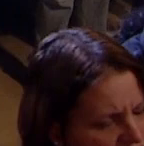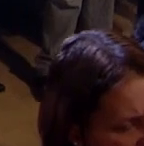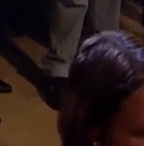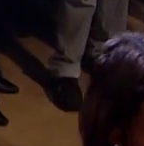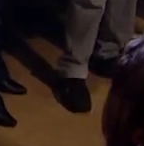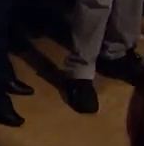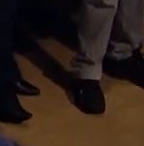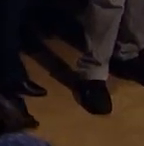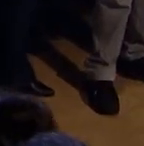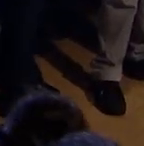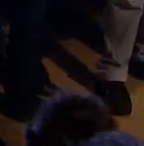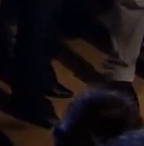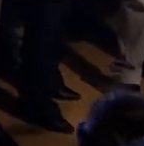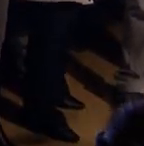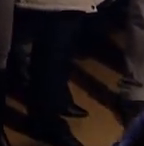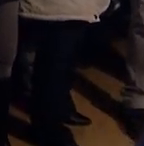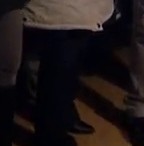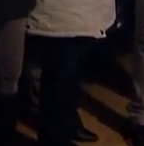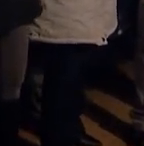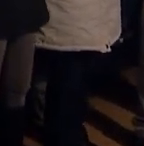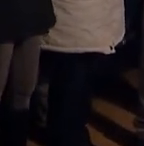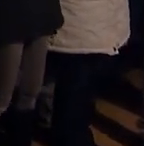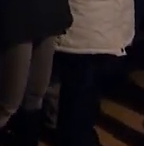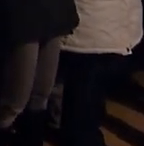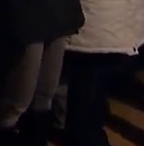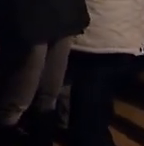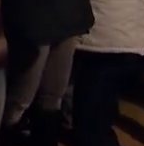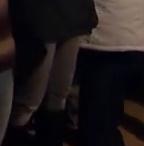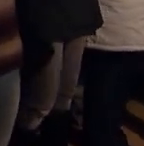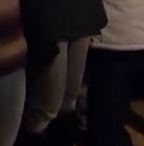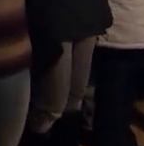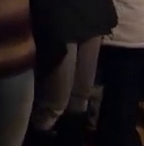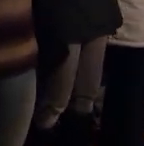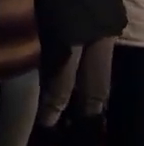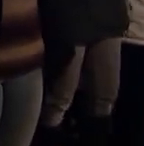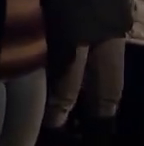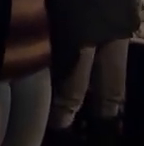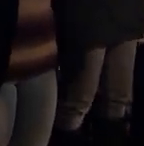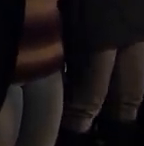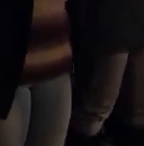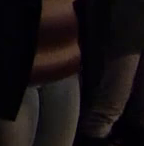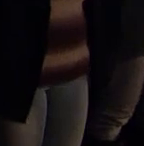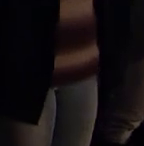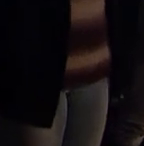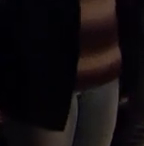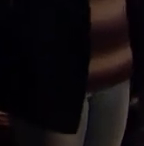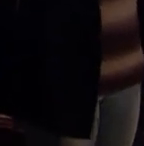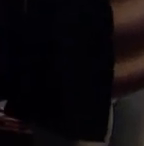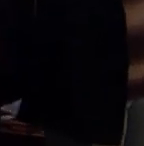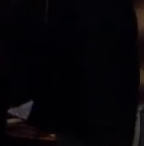Eu creio em minha família